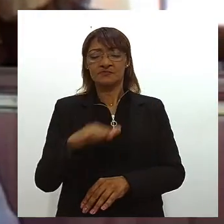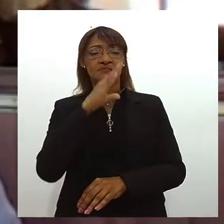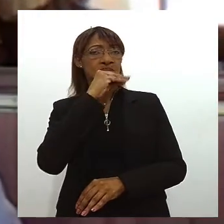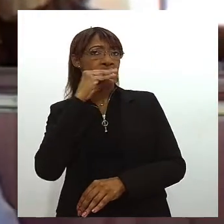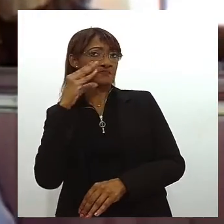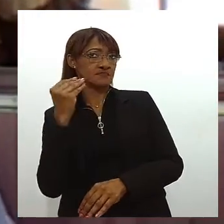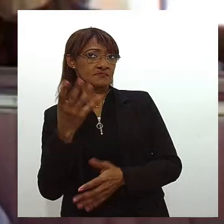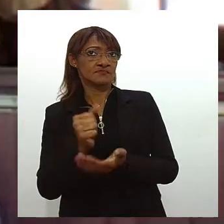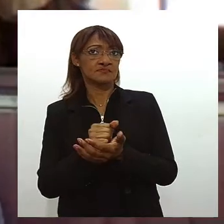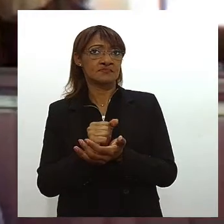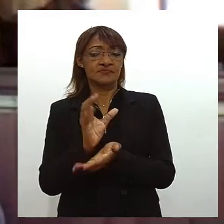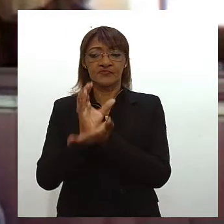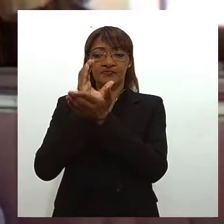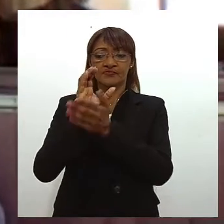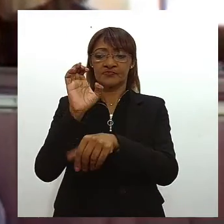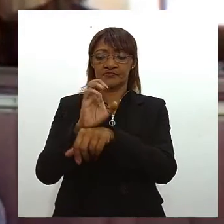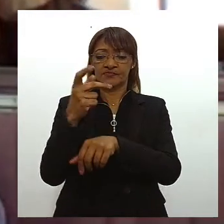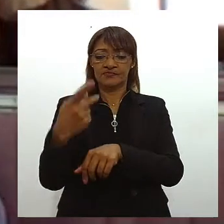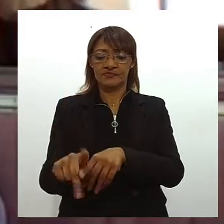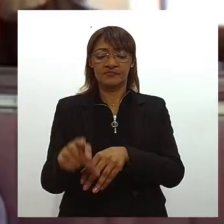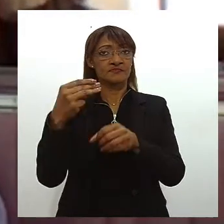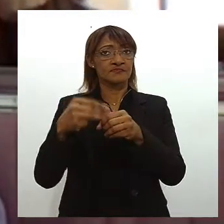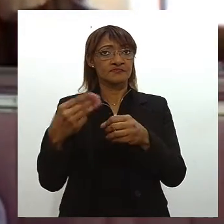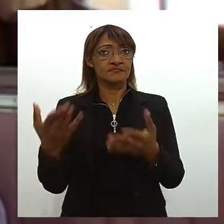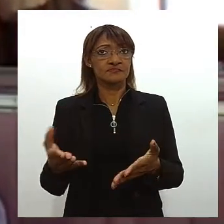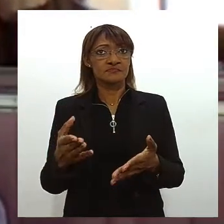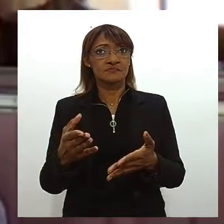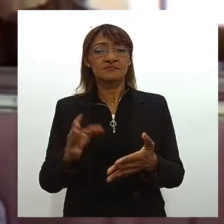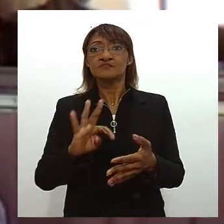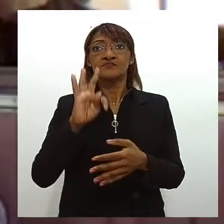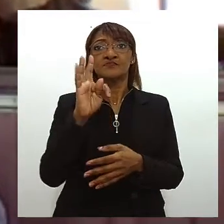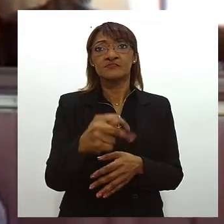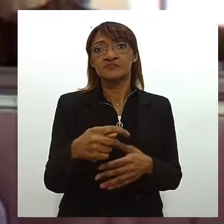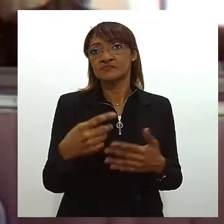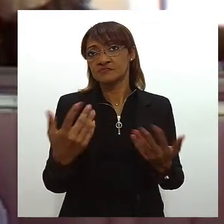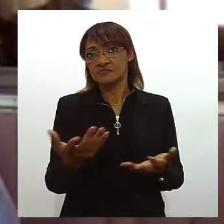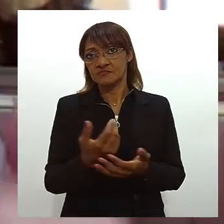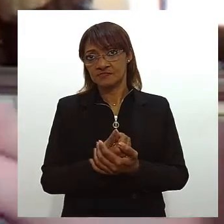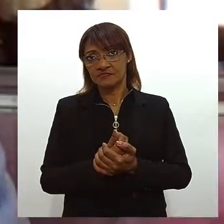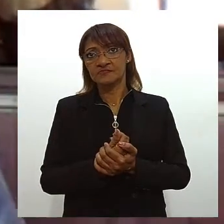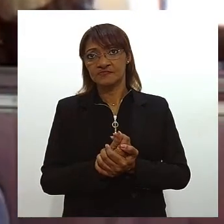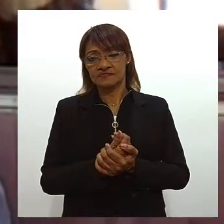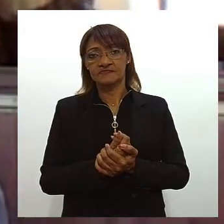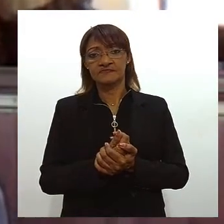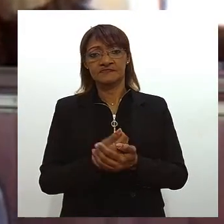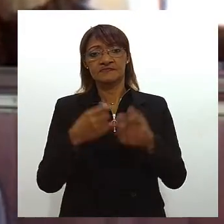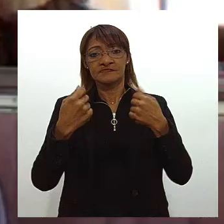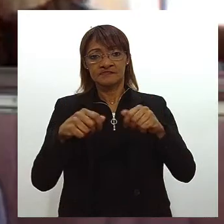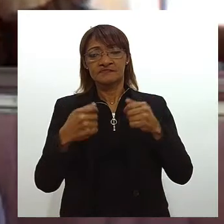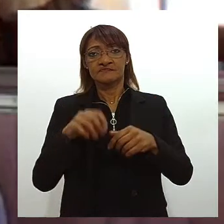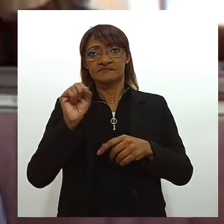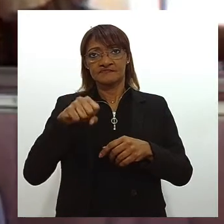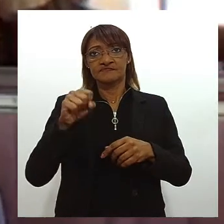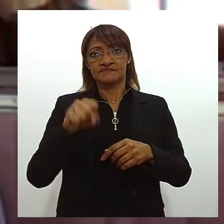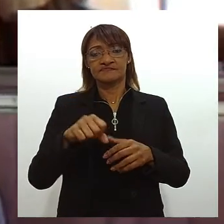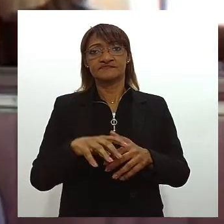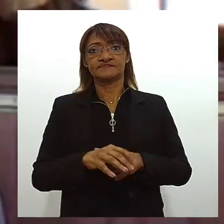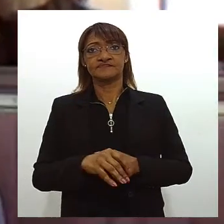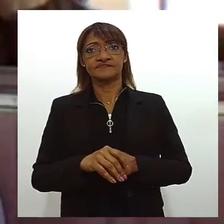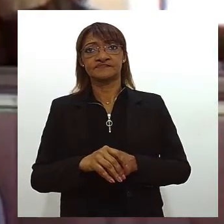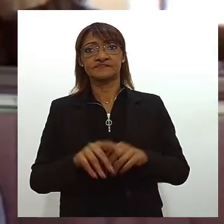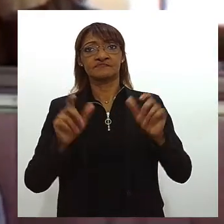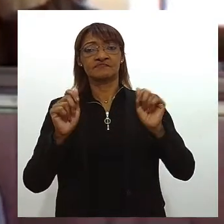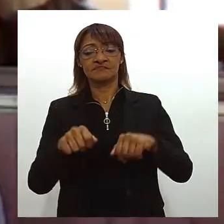os conselhos estaduais, municipais, né? É preciso dotar esses conselhos de condição para que atendam as